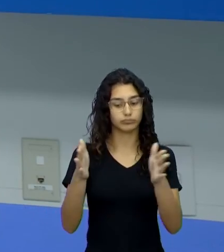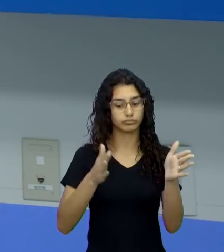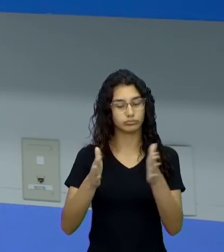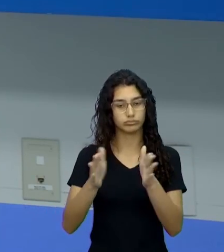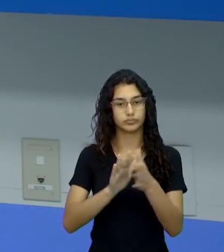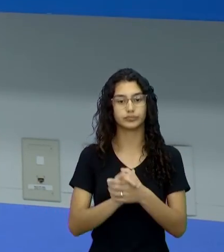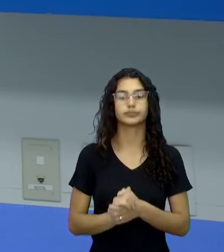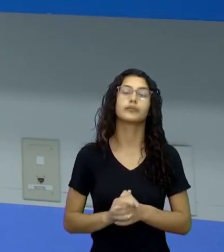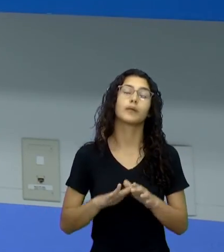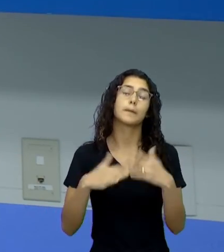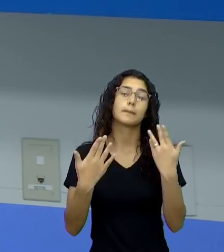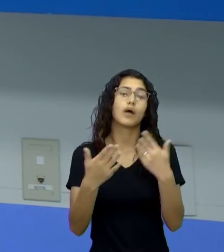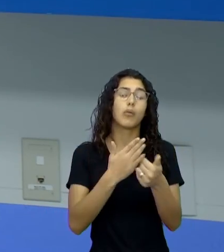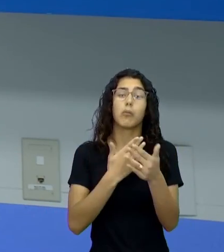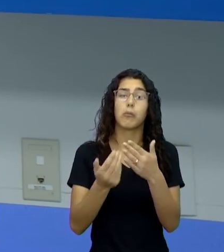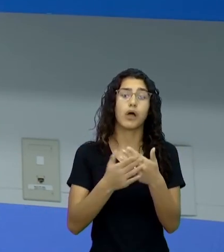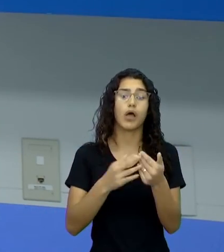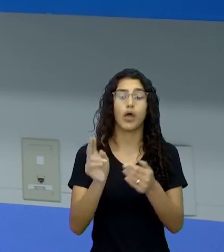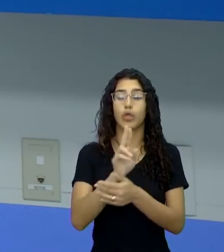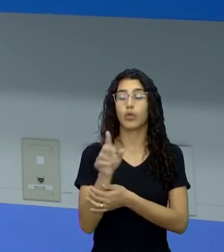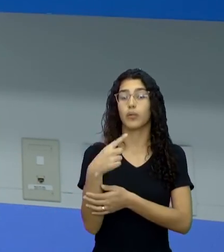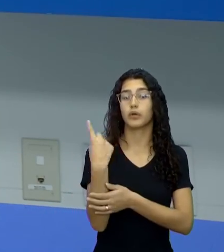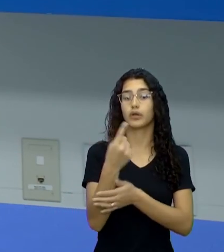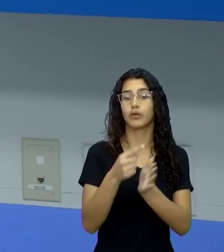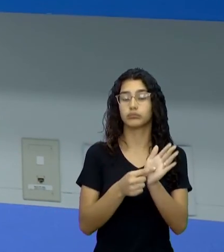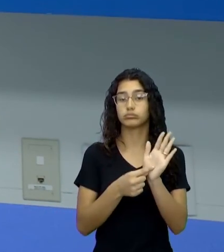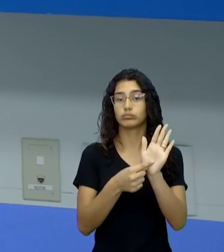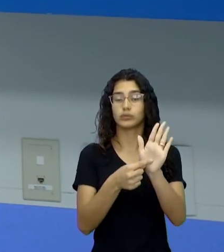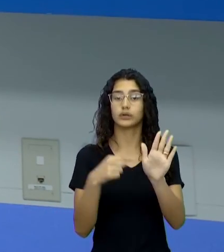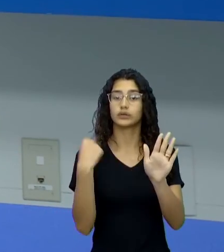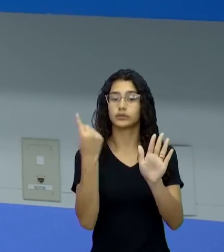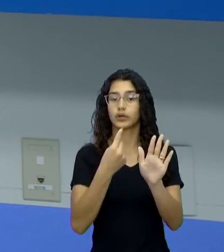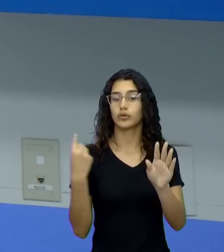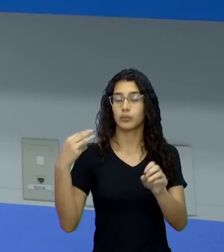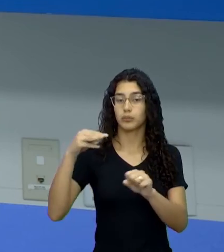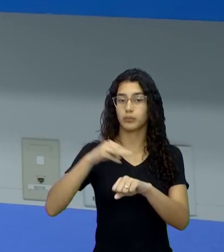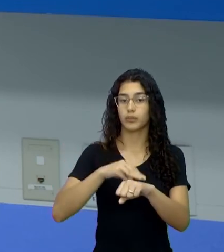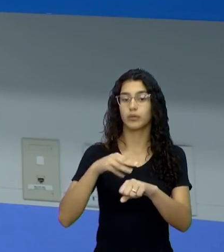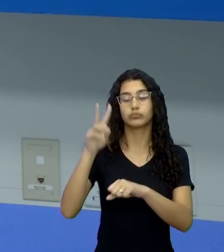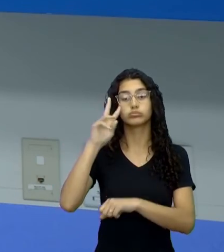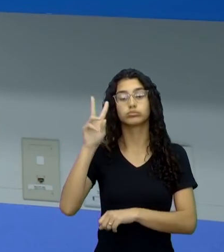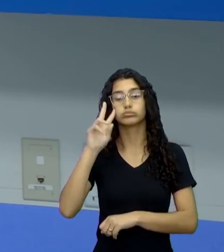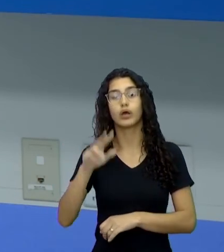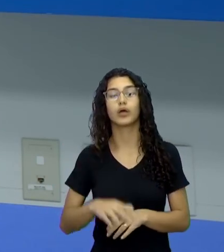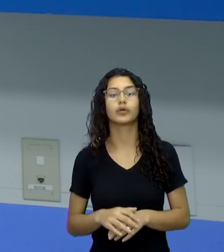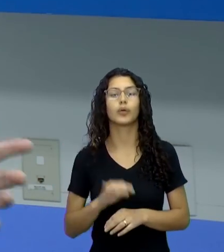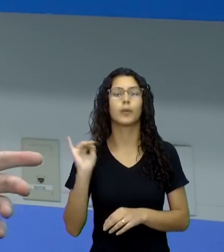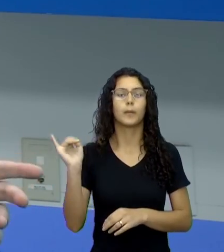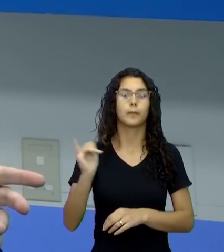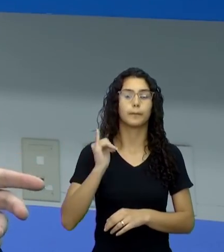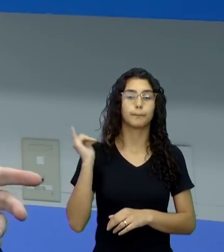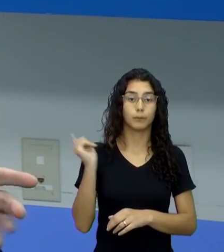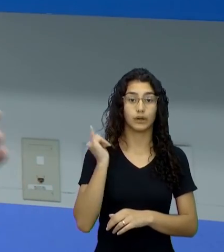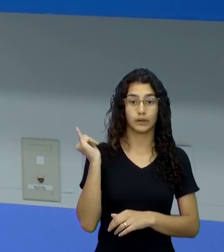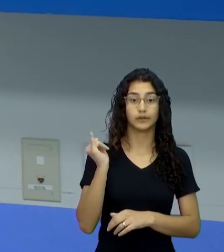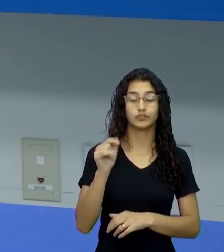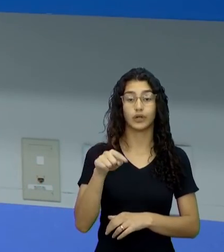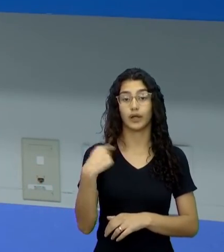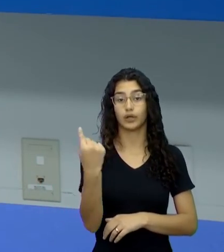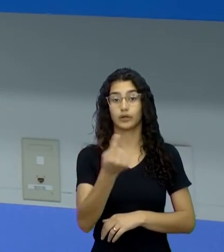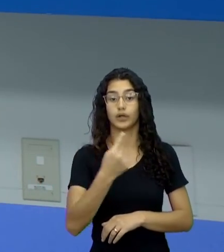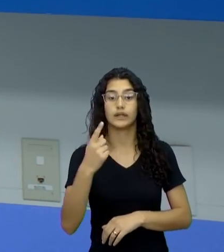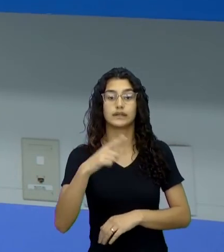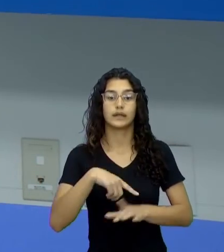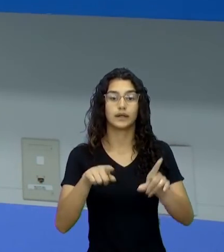né mas independentemente do nome que a gente dê para nossa era geohistórica o fundamental mesmo pessoal é que a gente